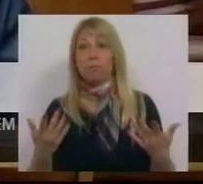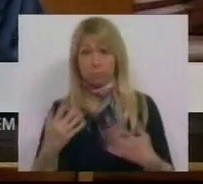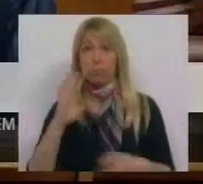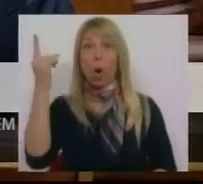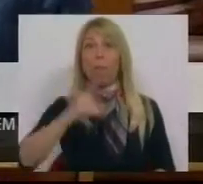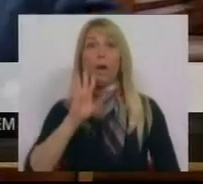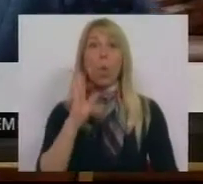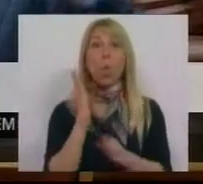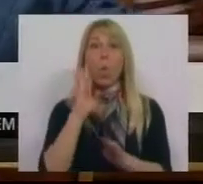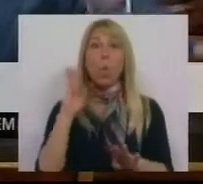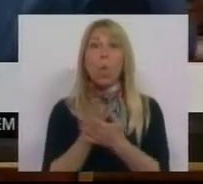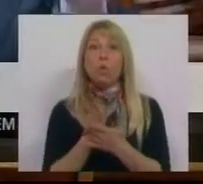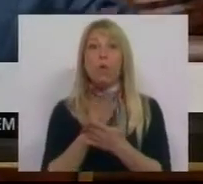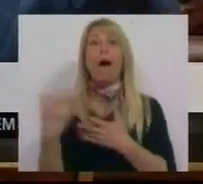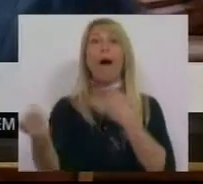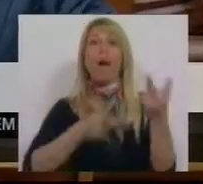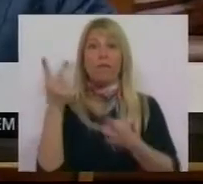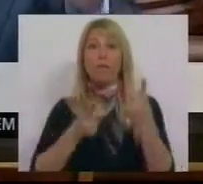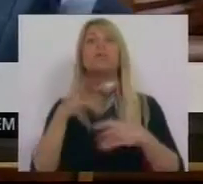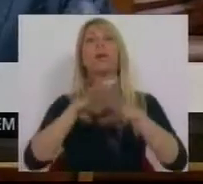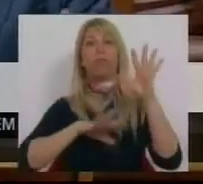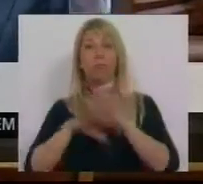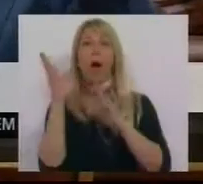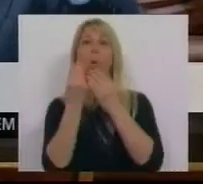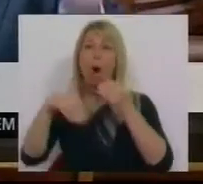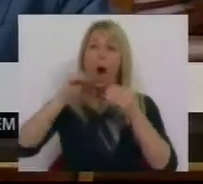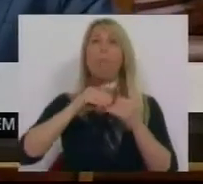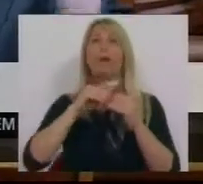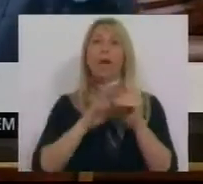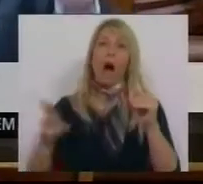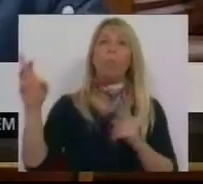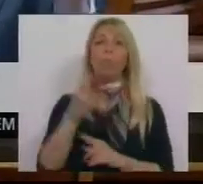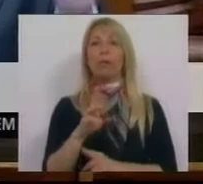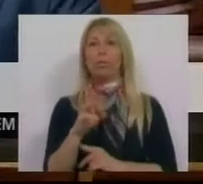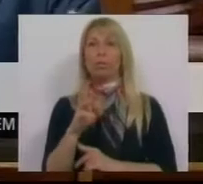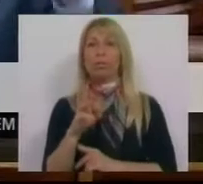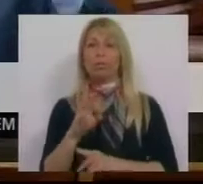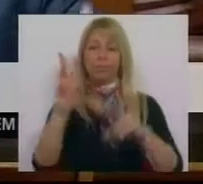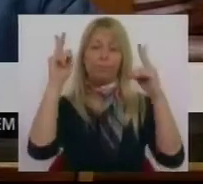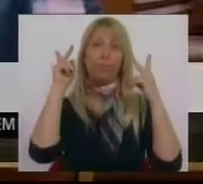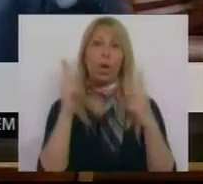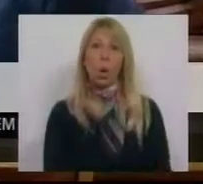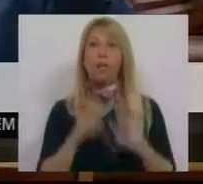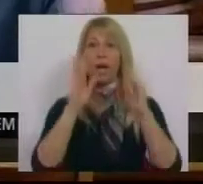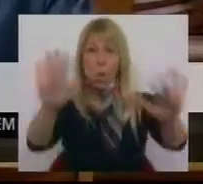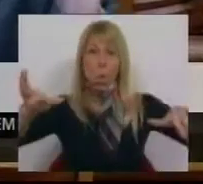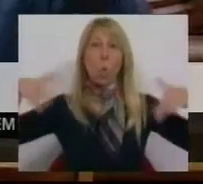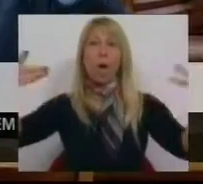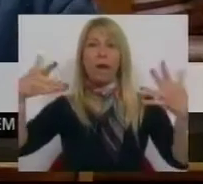avaliação a que haja um acrescento, haja um aumento de cortes em